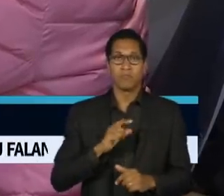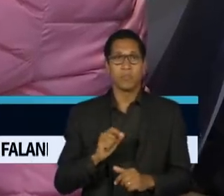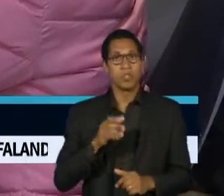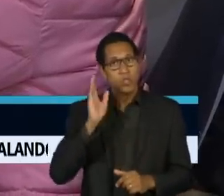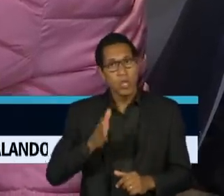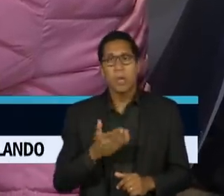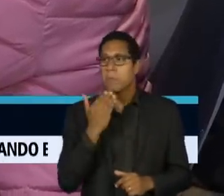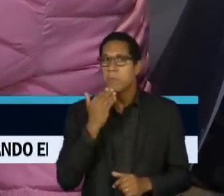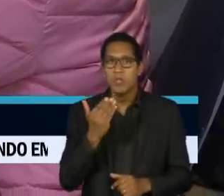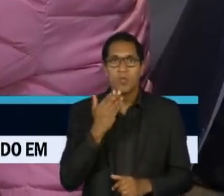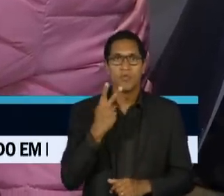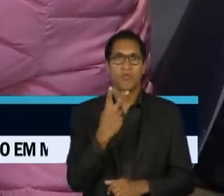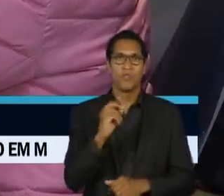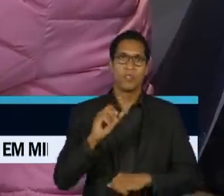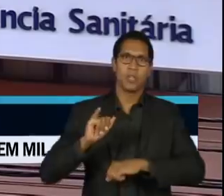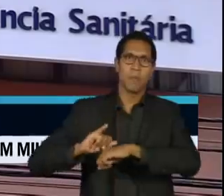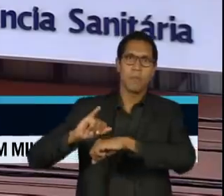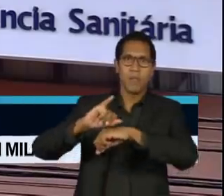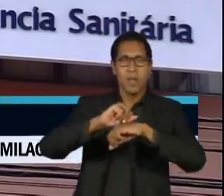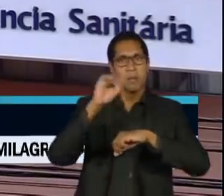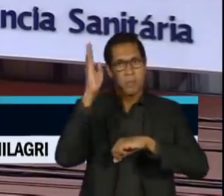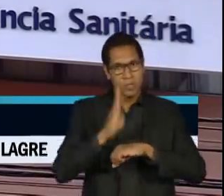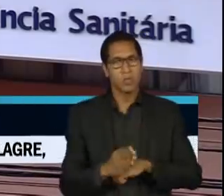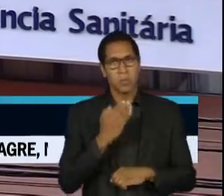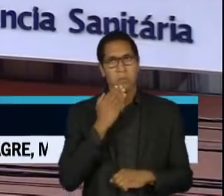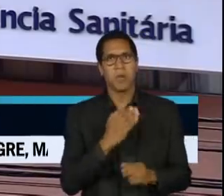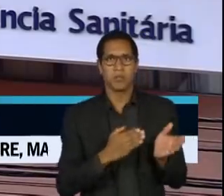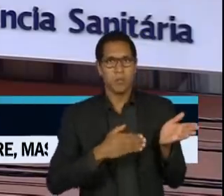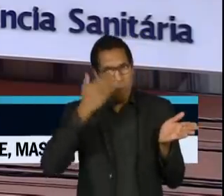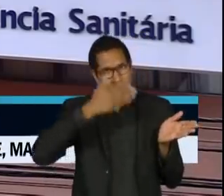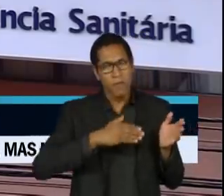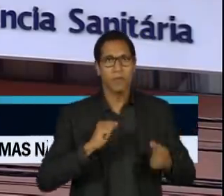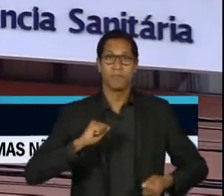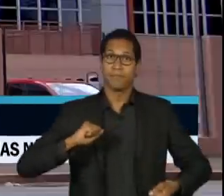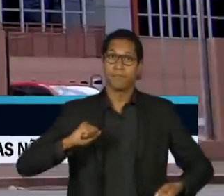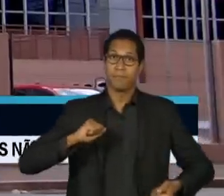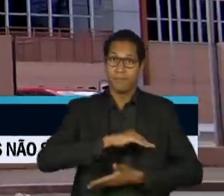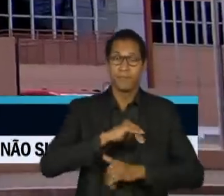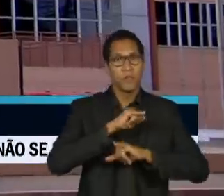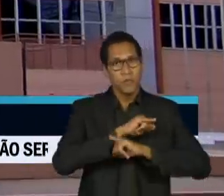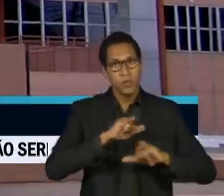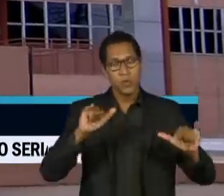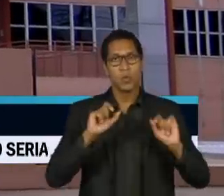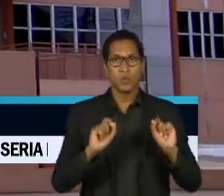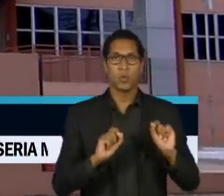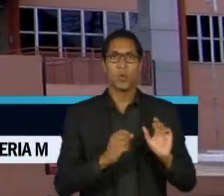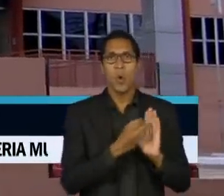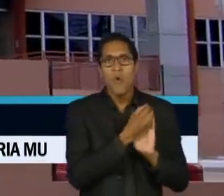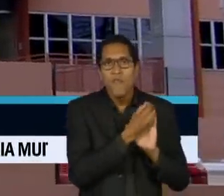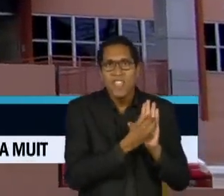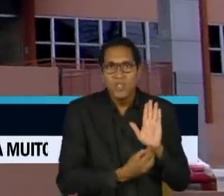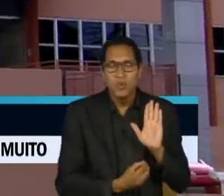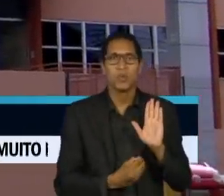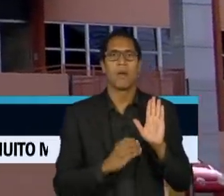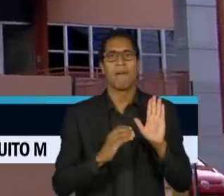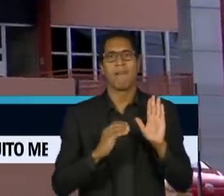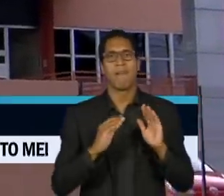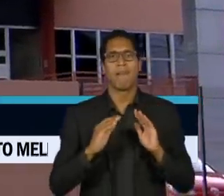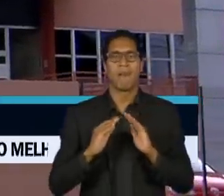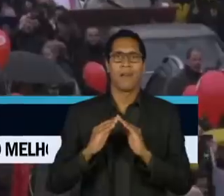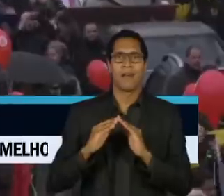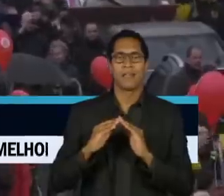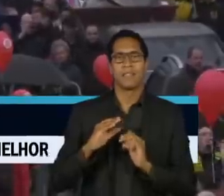exigido em 20 capitais brasileiras. Esta semana, a Anvisa enviou novo ofício à Casa Civil reforçando a importância da adoção da